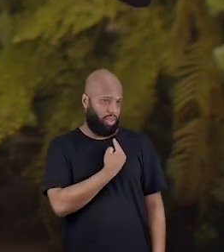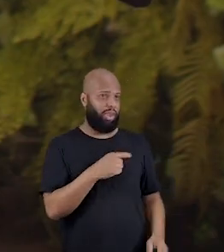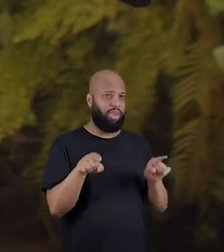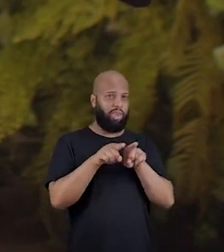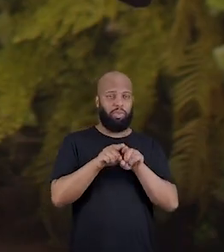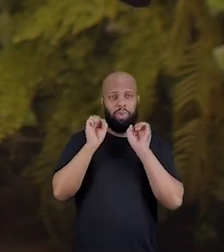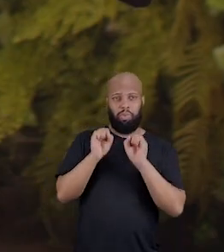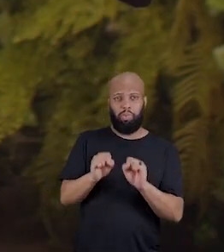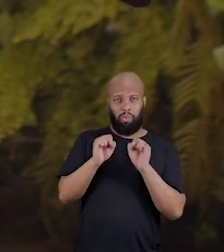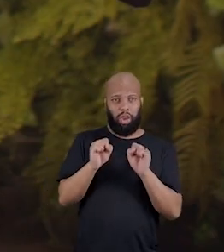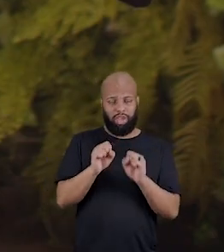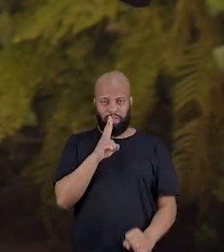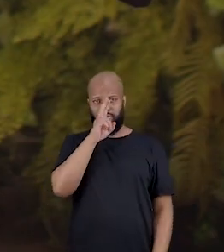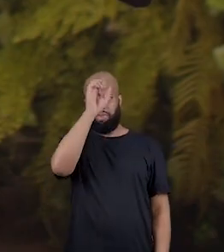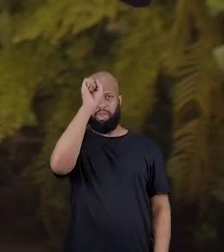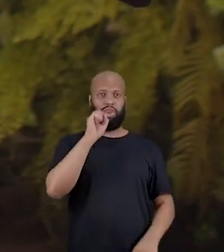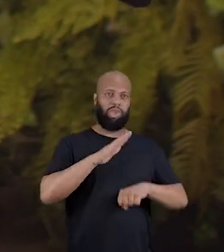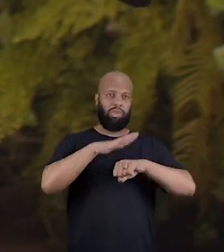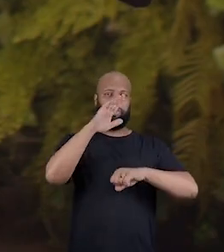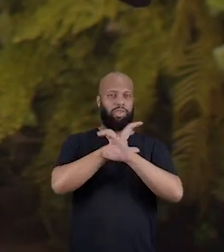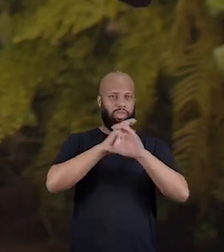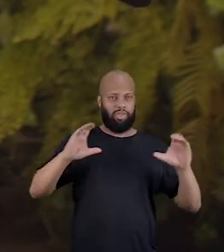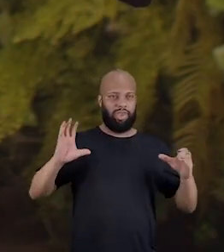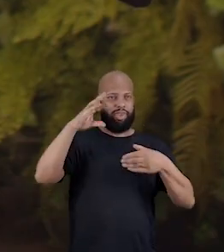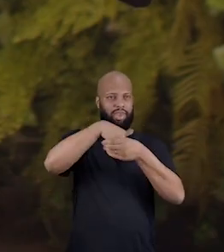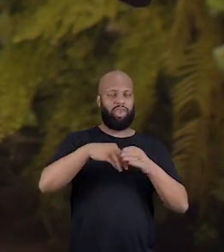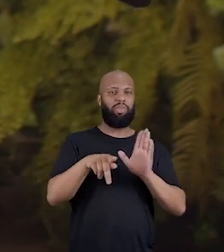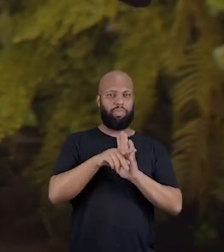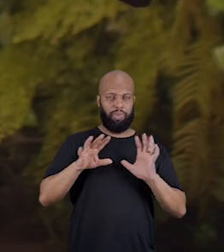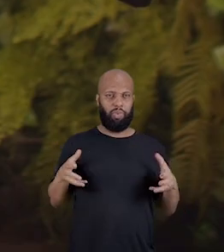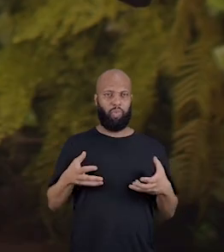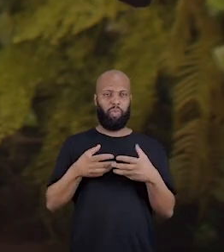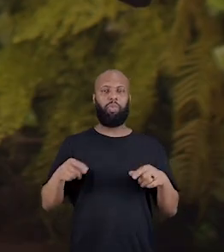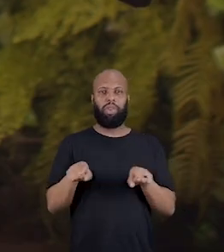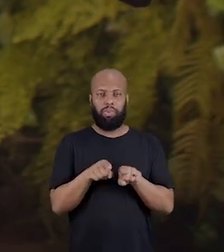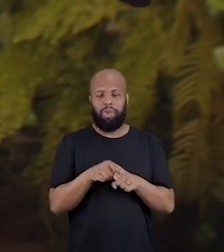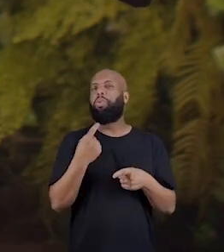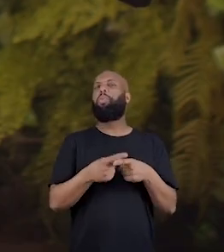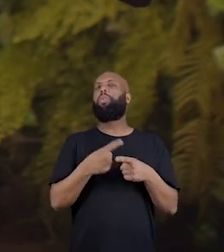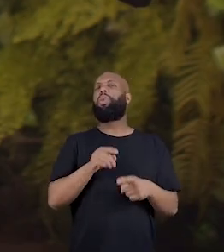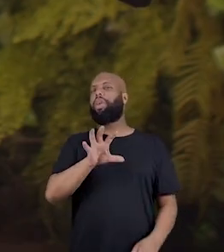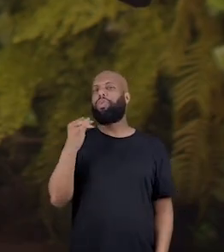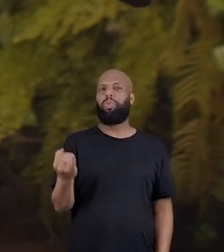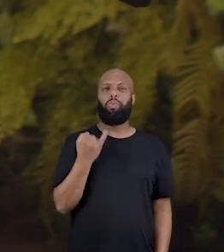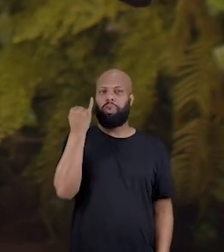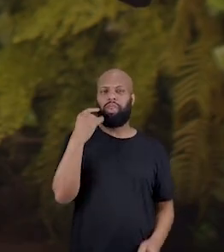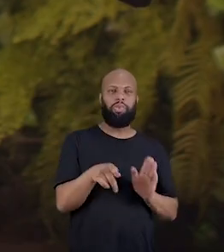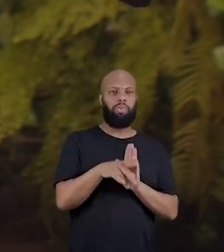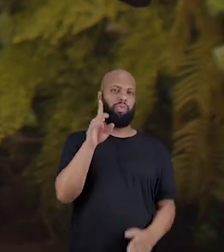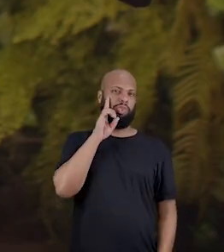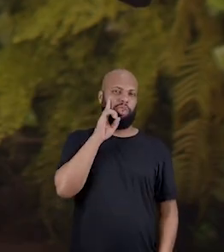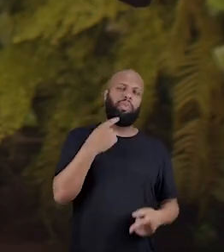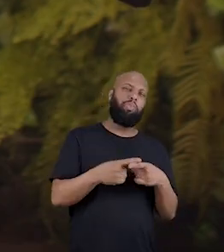que a gente pode fortalecer mais relação de confiança dentro do time? E por que é tão